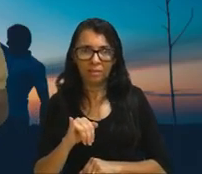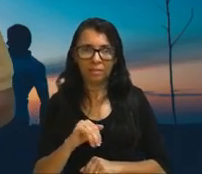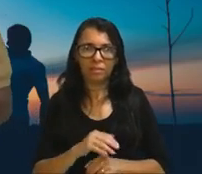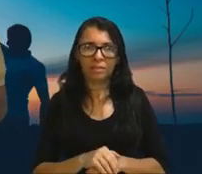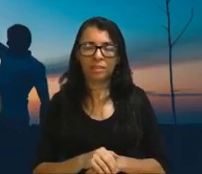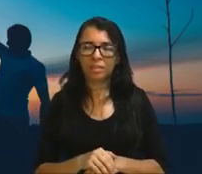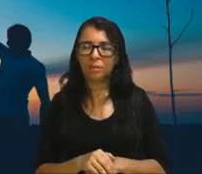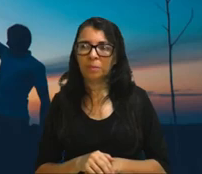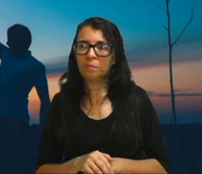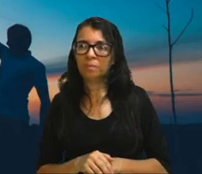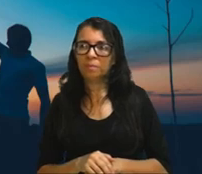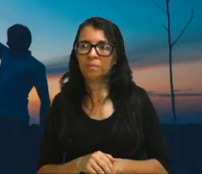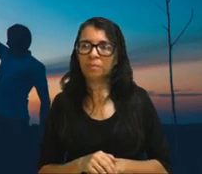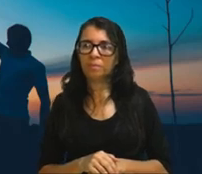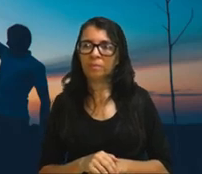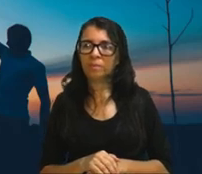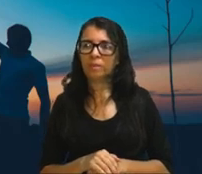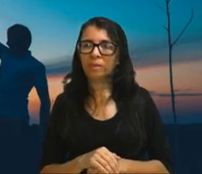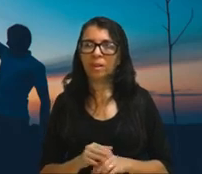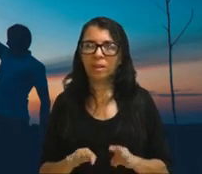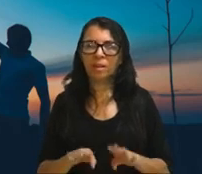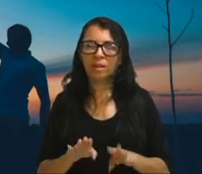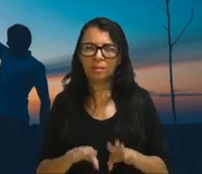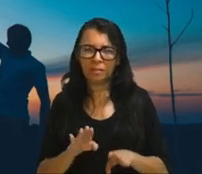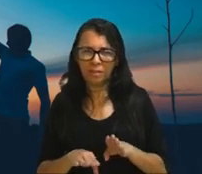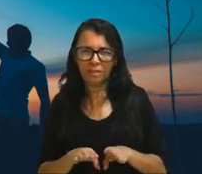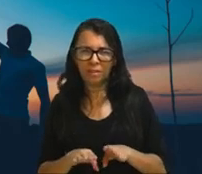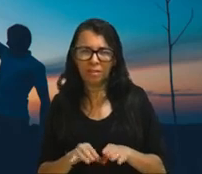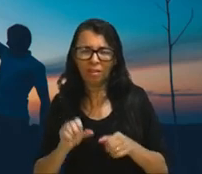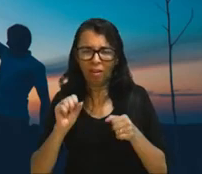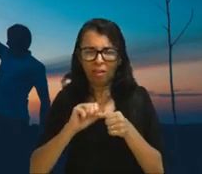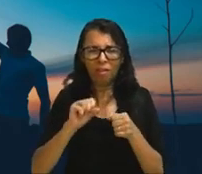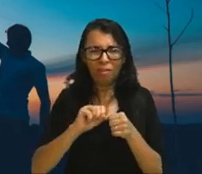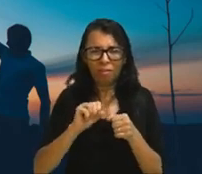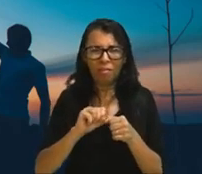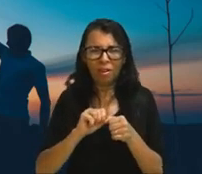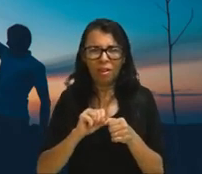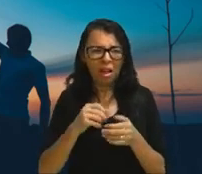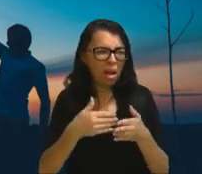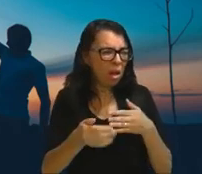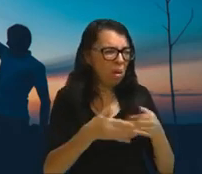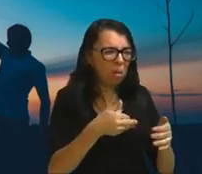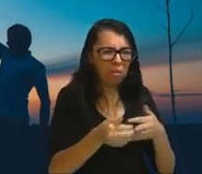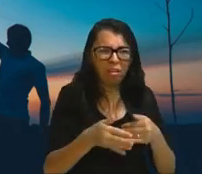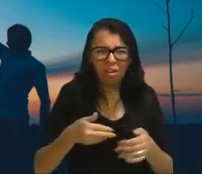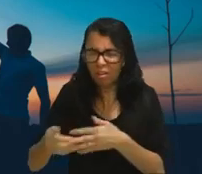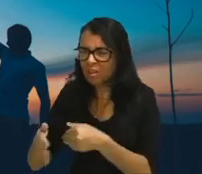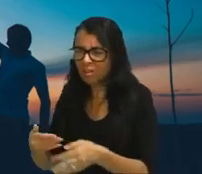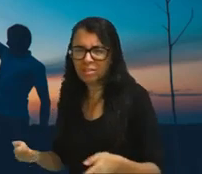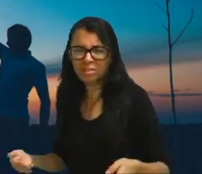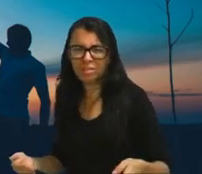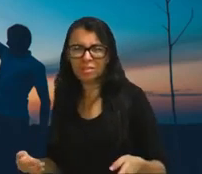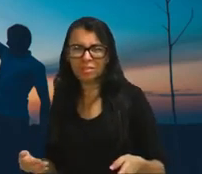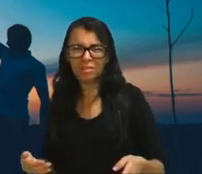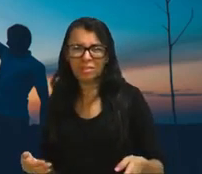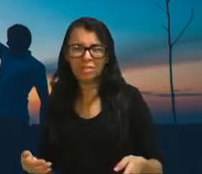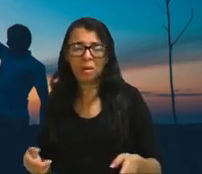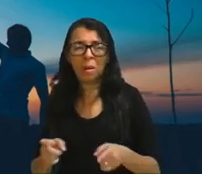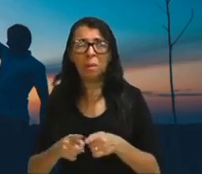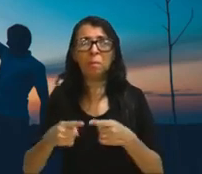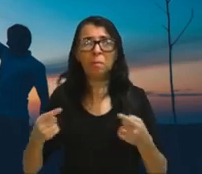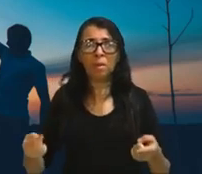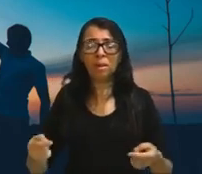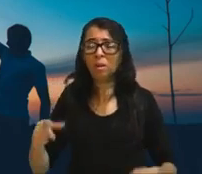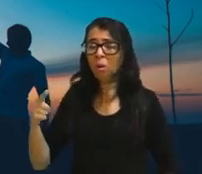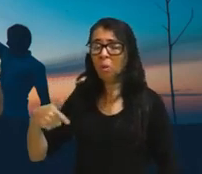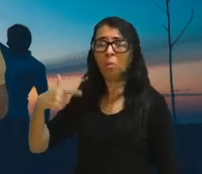não conseguem mais expressar o amor um pelo outro. Se esfriaram.